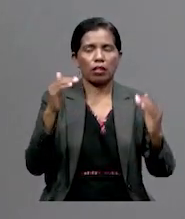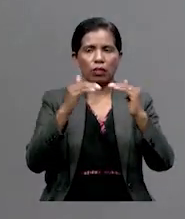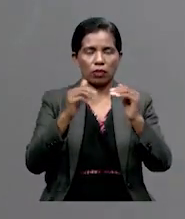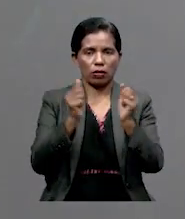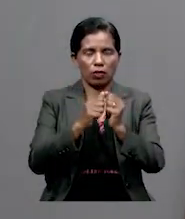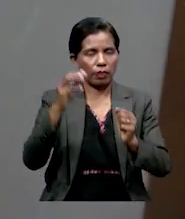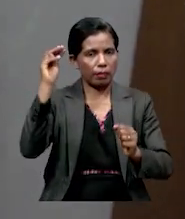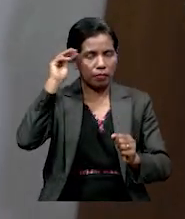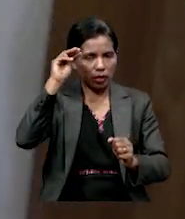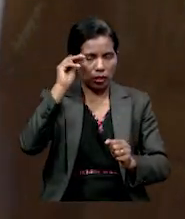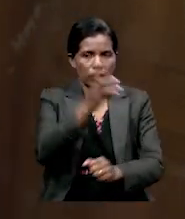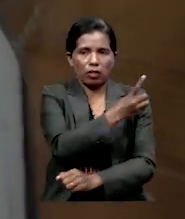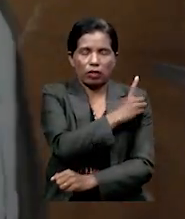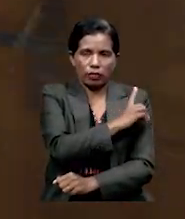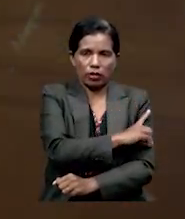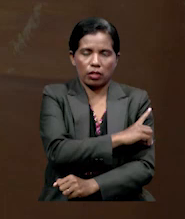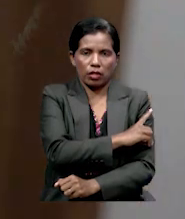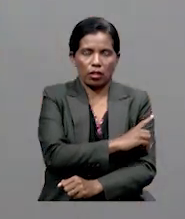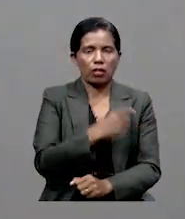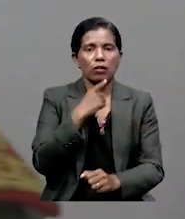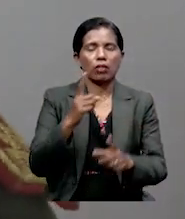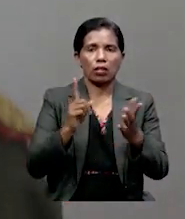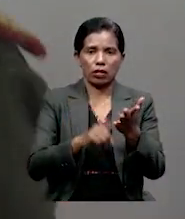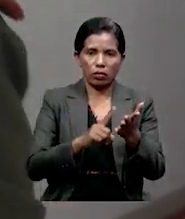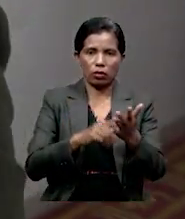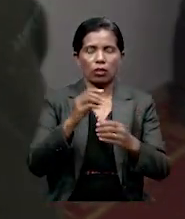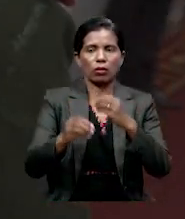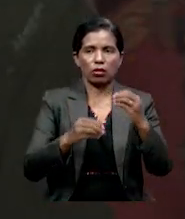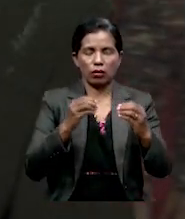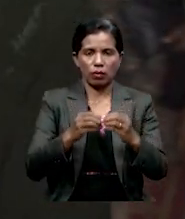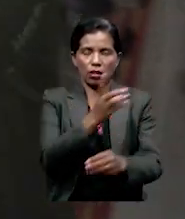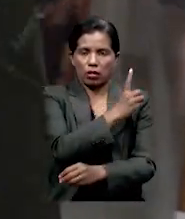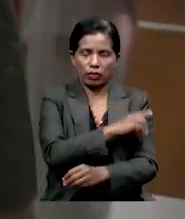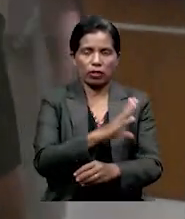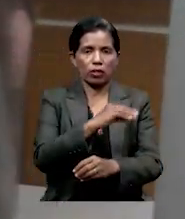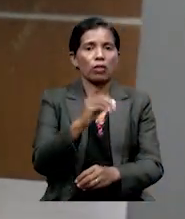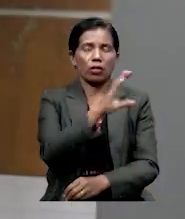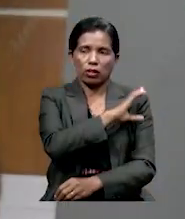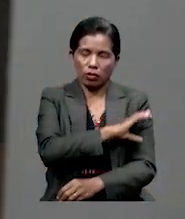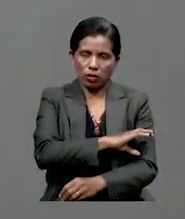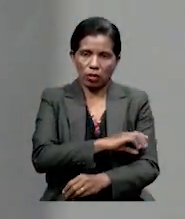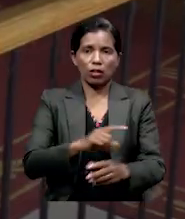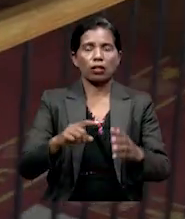ministro de Defesa, Filomeno Paixão, onde discute com o assunto de defesa na segurança, Moloch chefe de